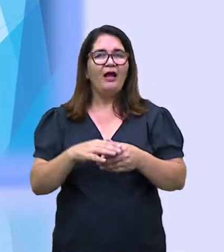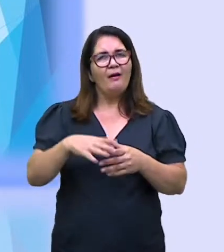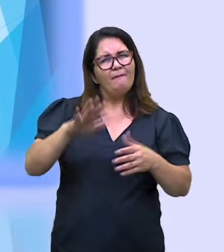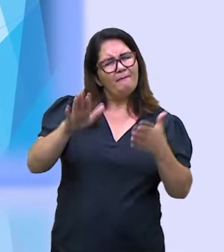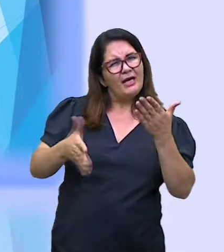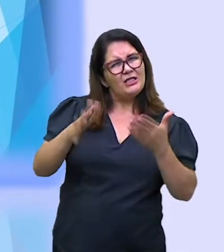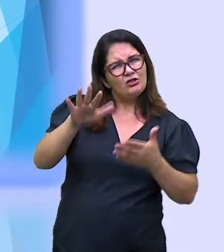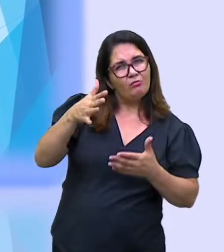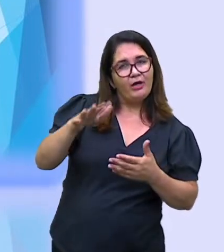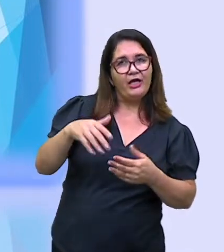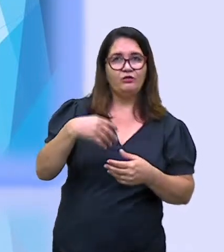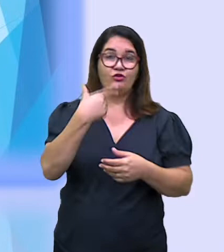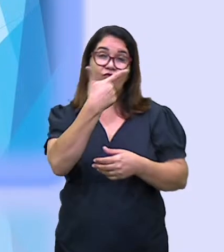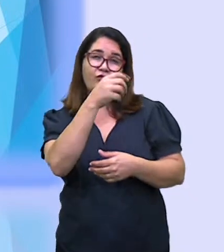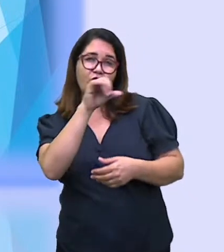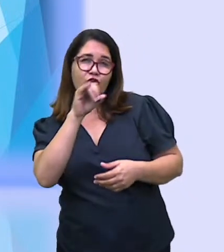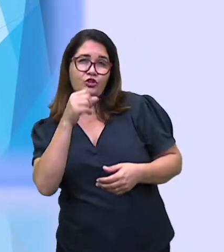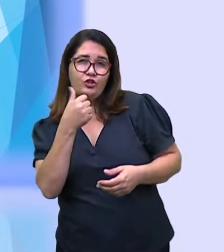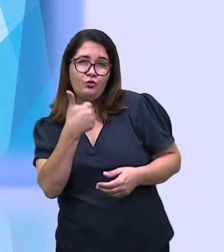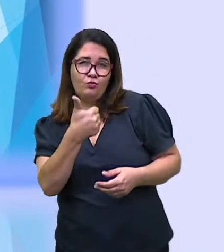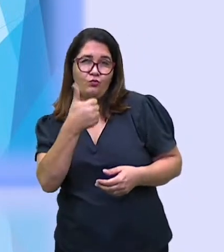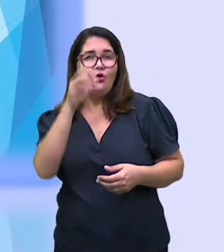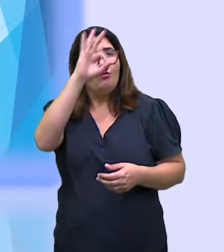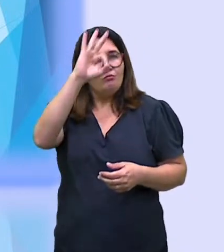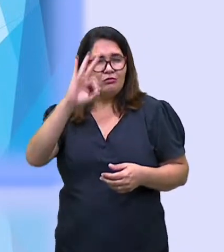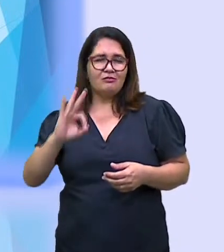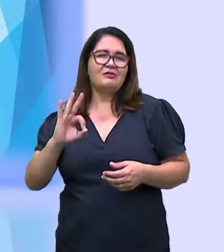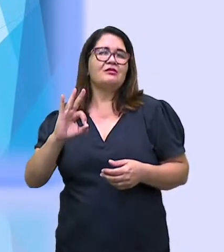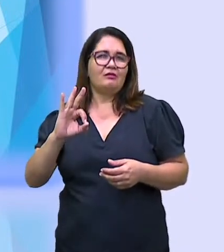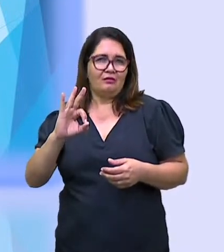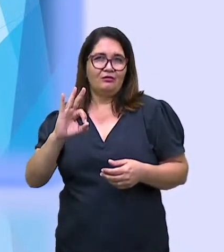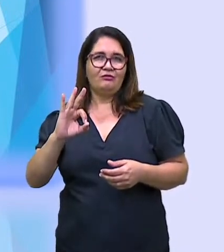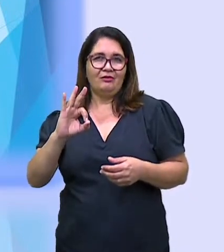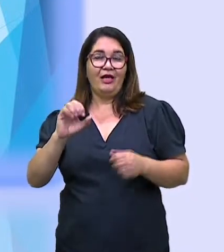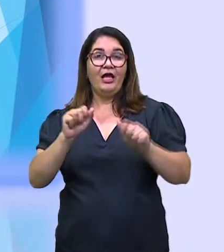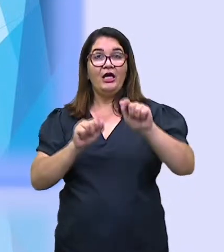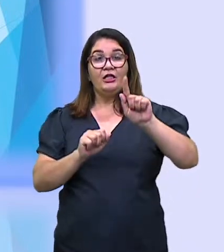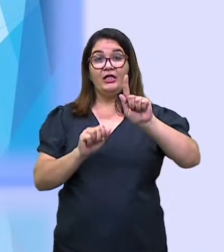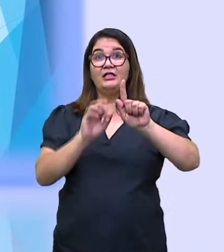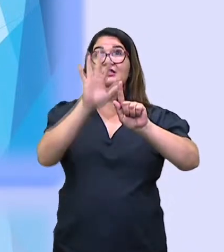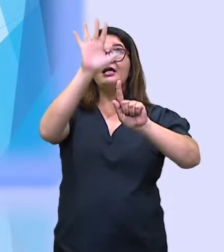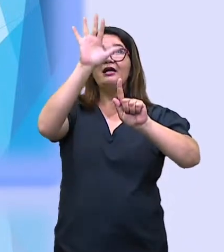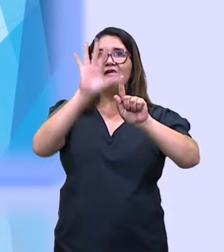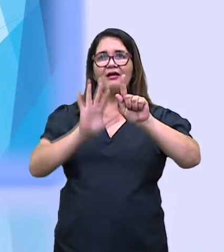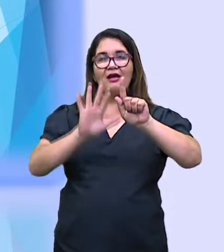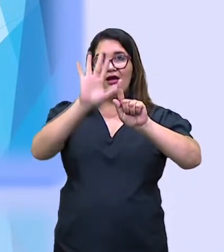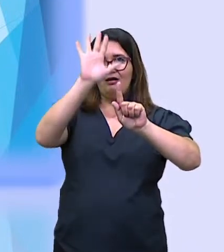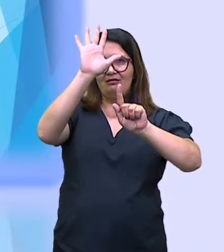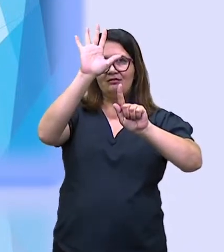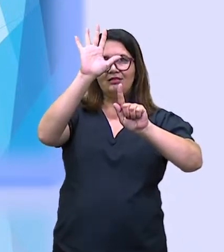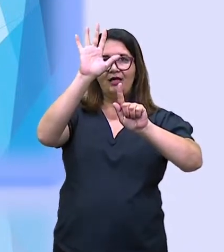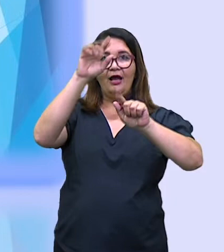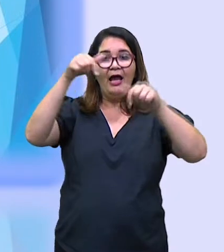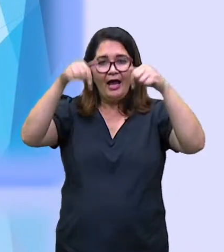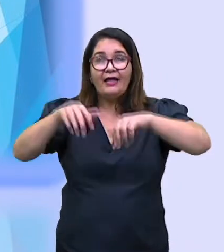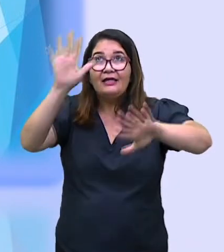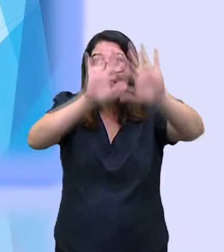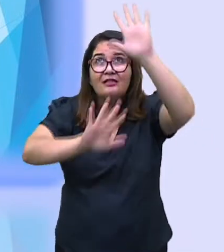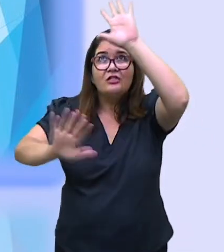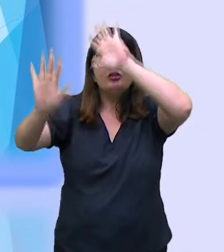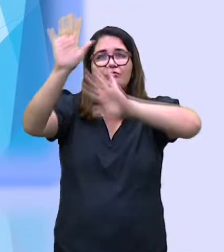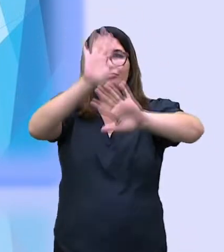aproximado de gás oxigênio na nossa atmosfera. Um outro gás presente é